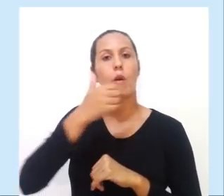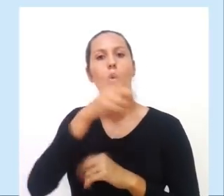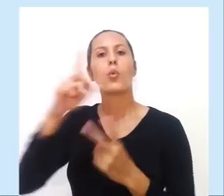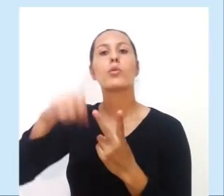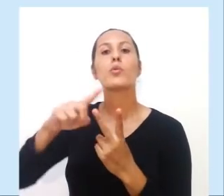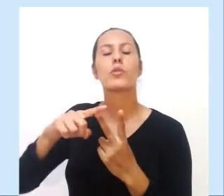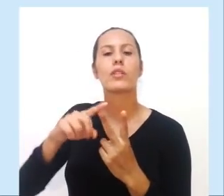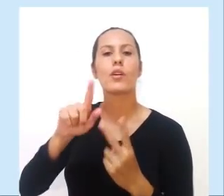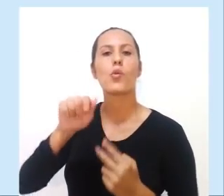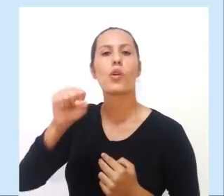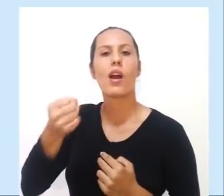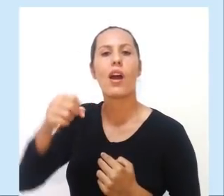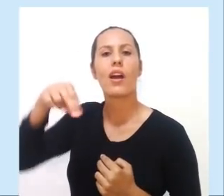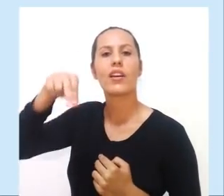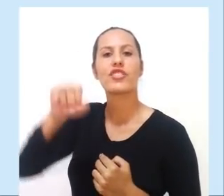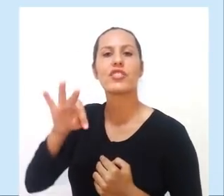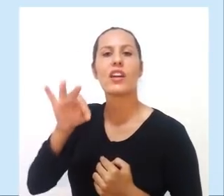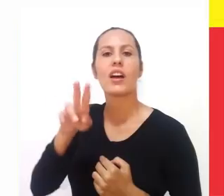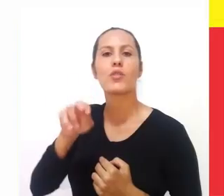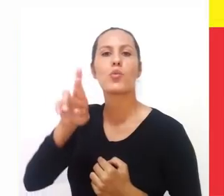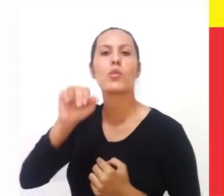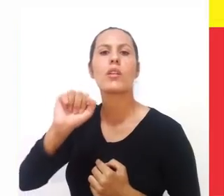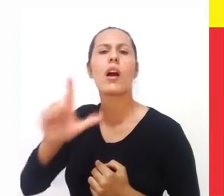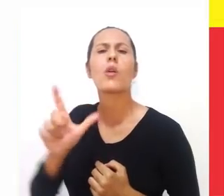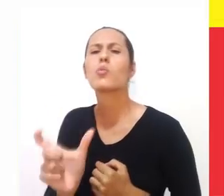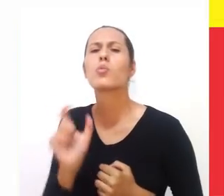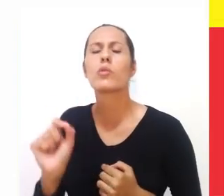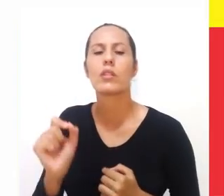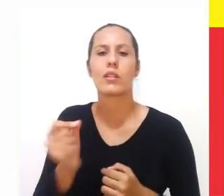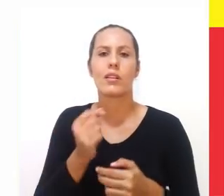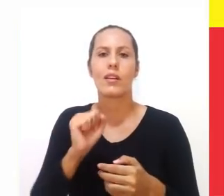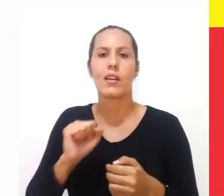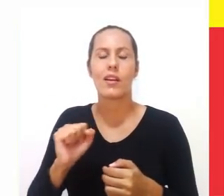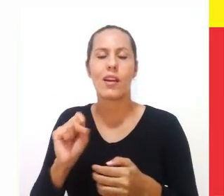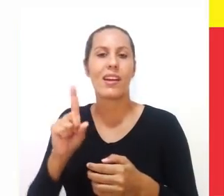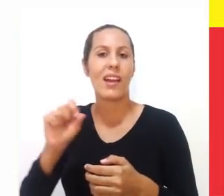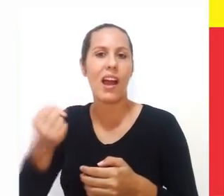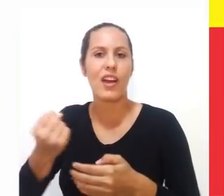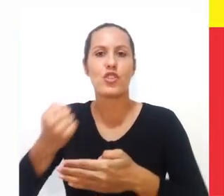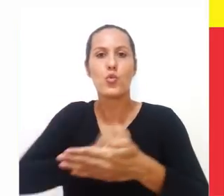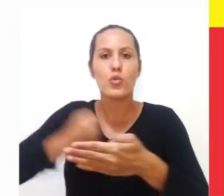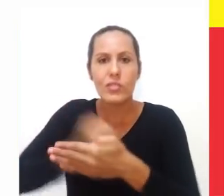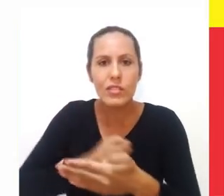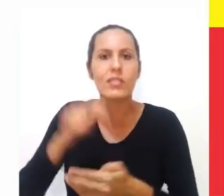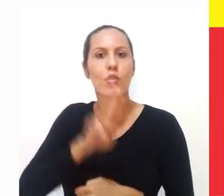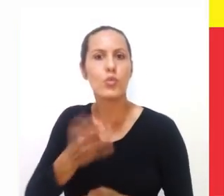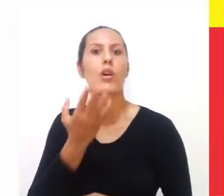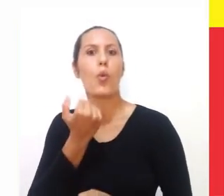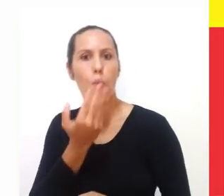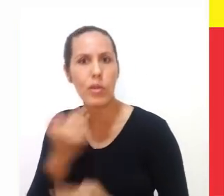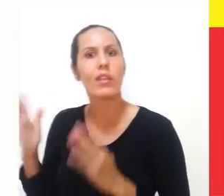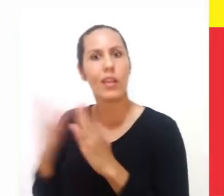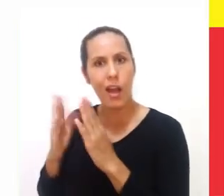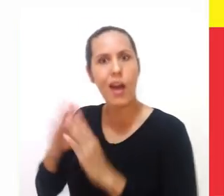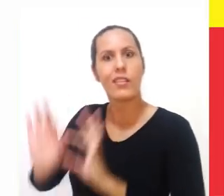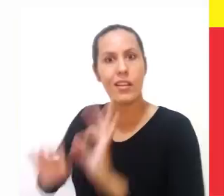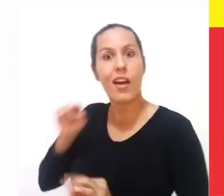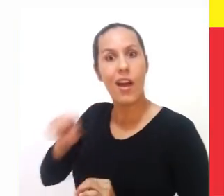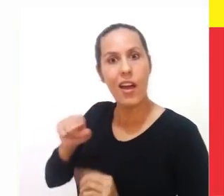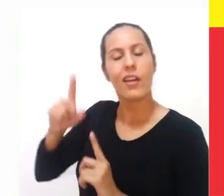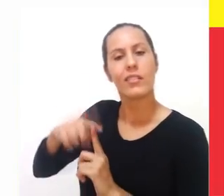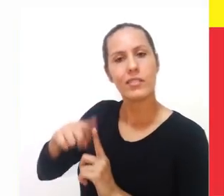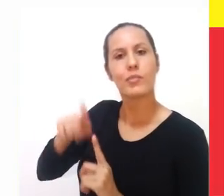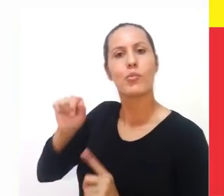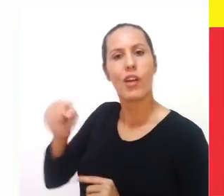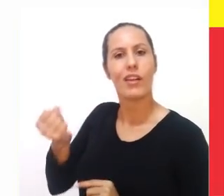que é o gás natural. Esse gás de cozinha que você utiliza para fazer as comidas em casa, gás